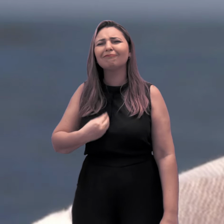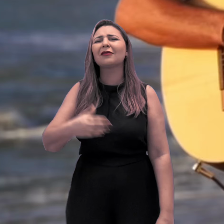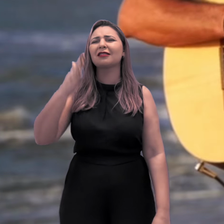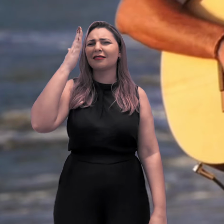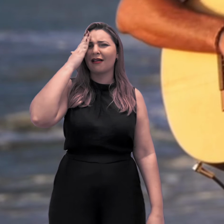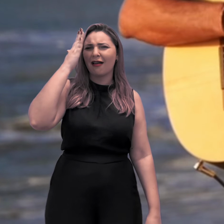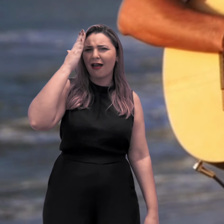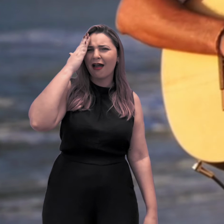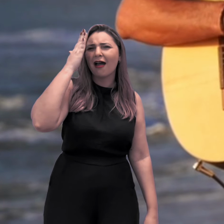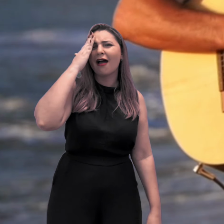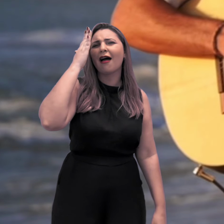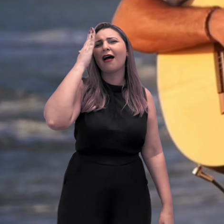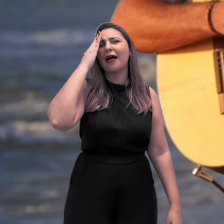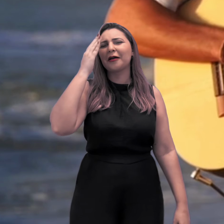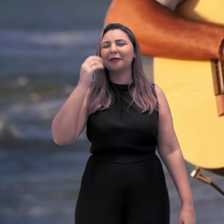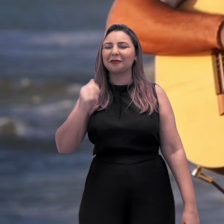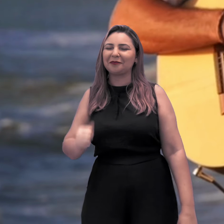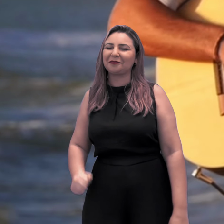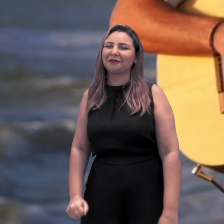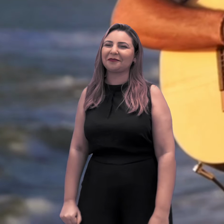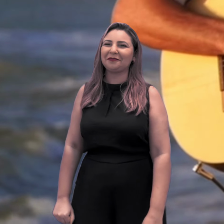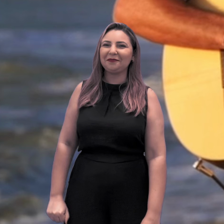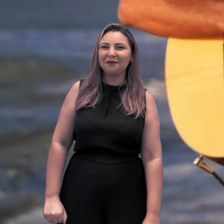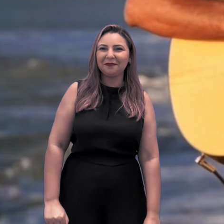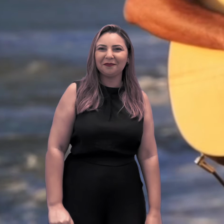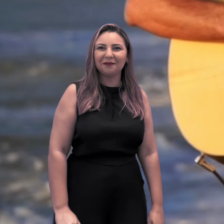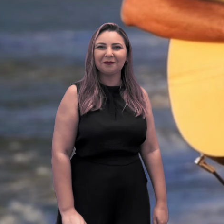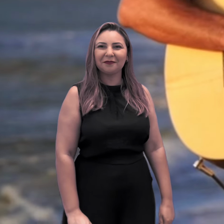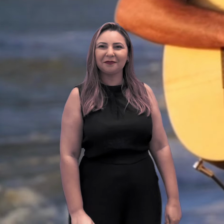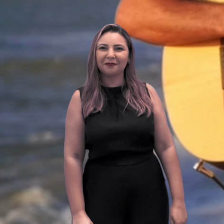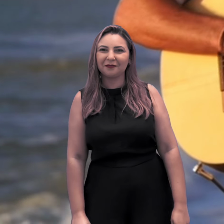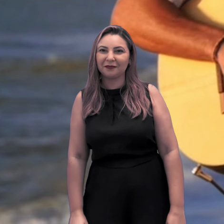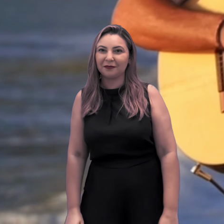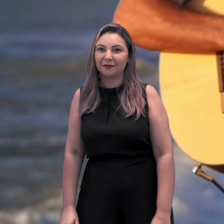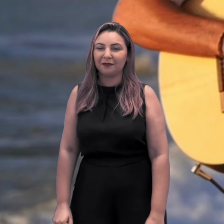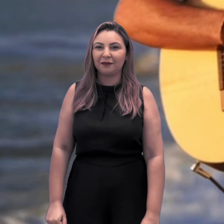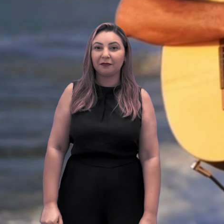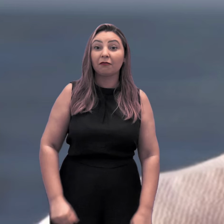vivo e saber.